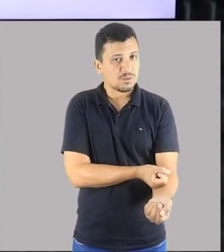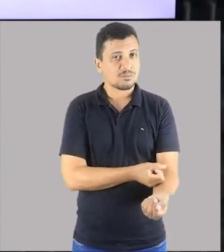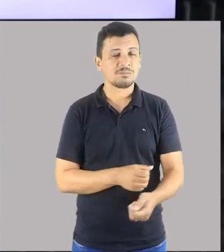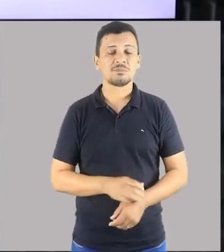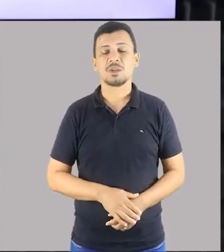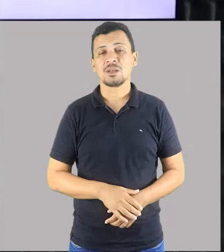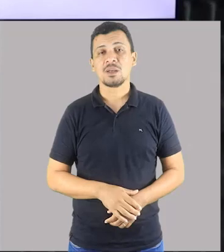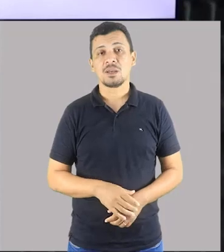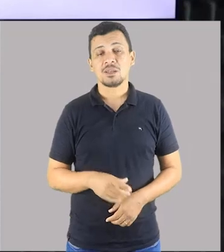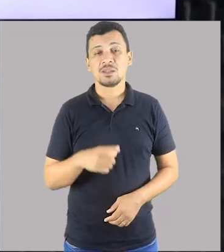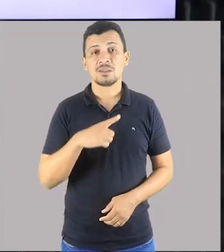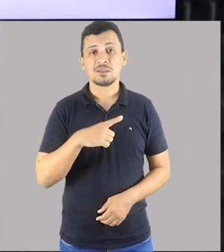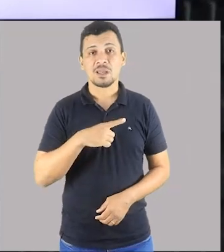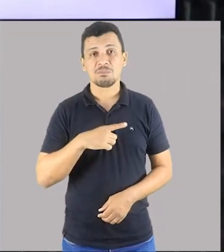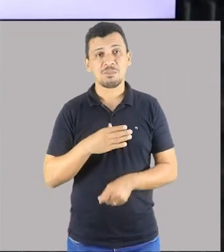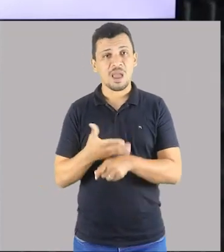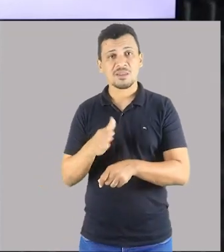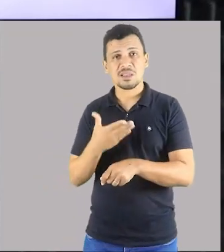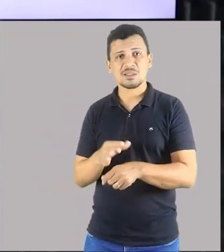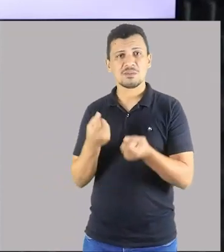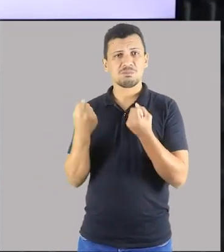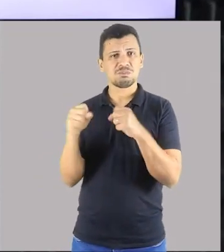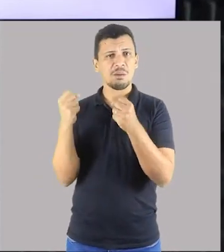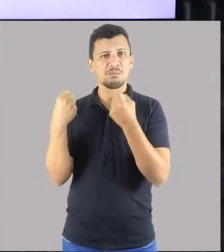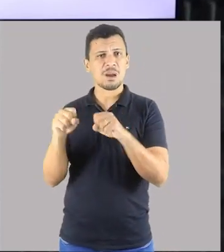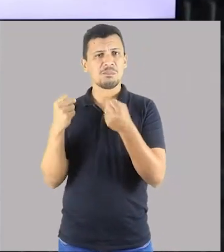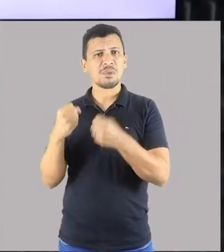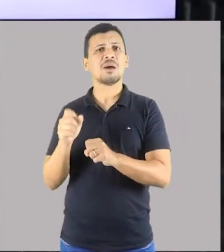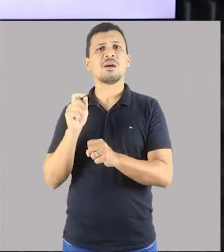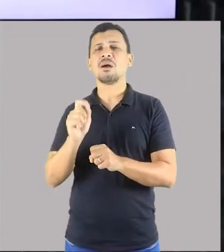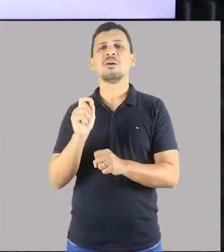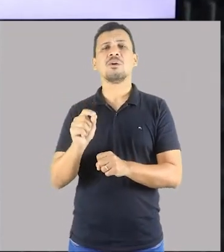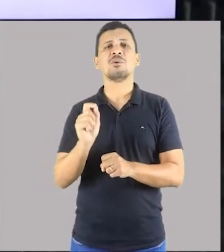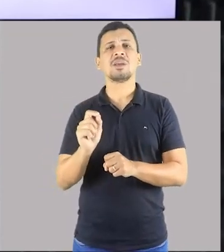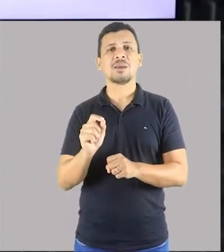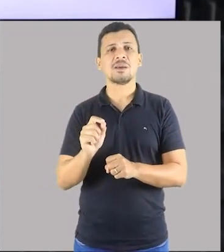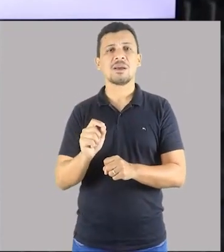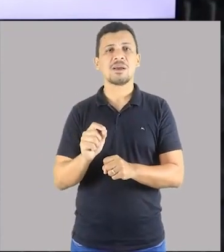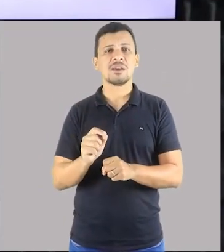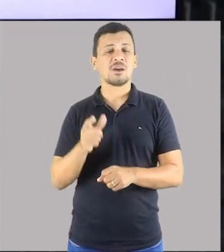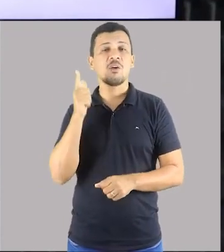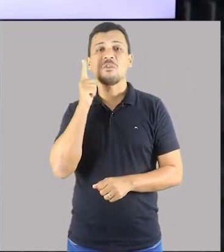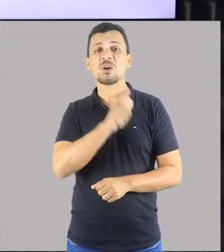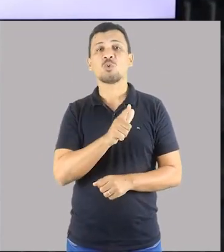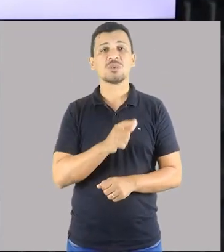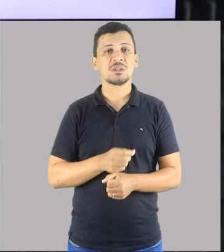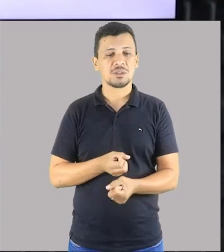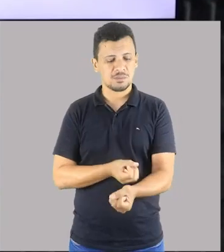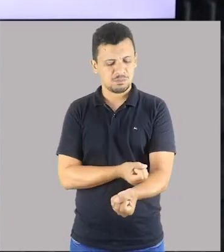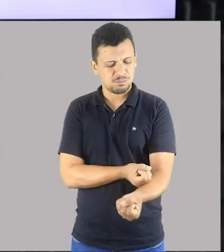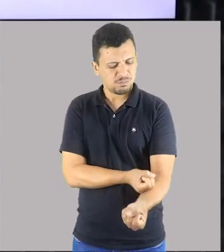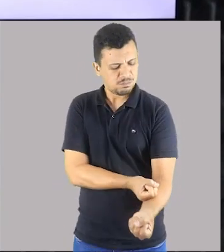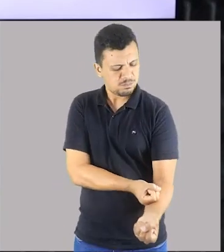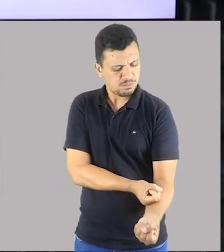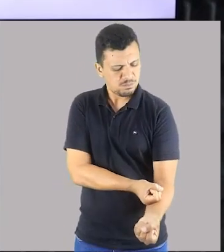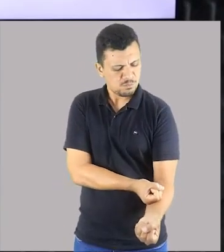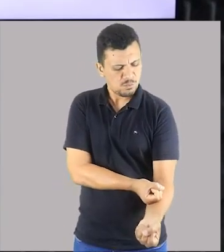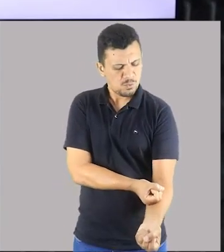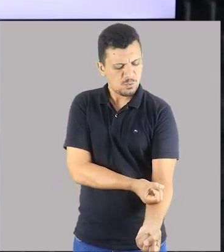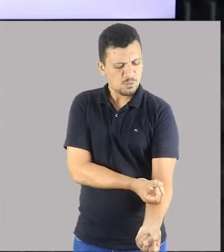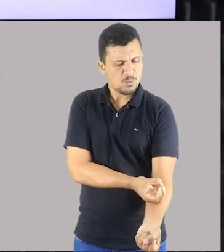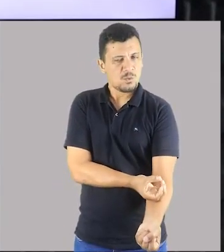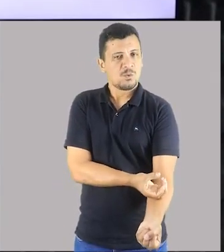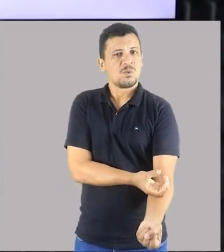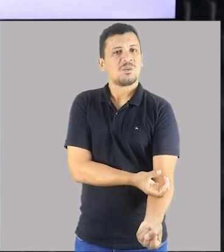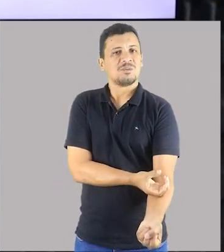exercício aeróbio, ele faz com que ocorra a prevalência dos agentes vasodilatadores, que vai